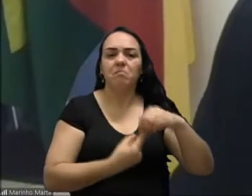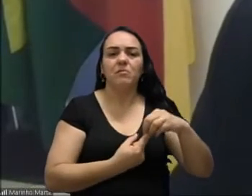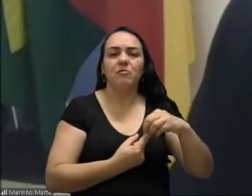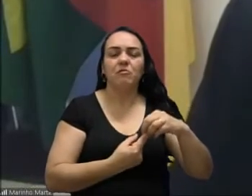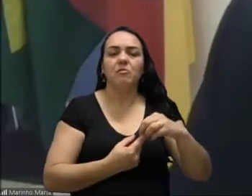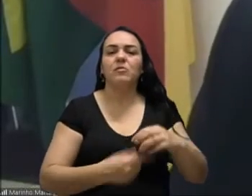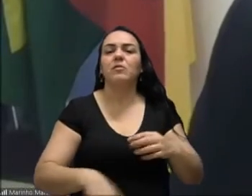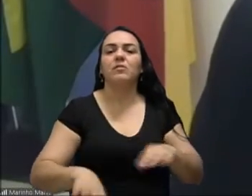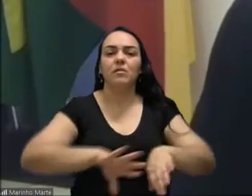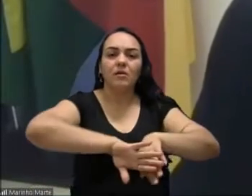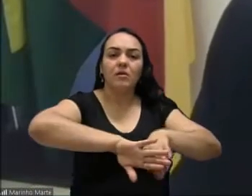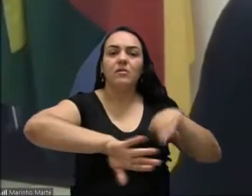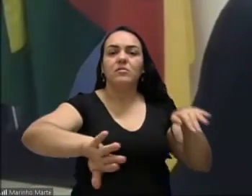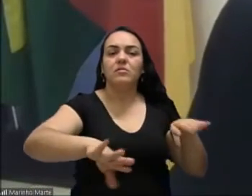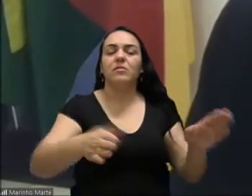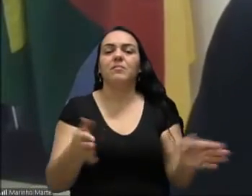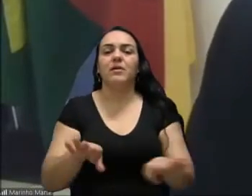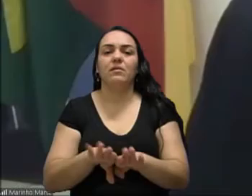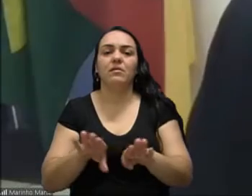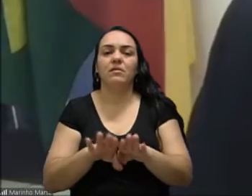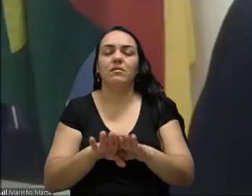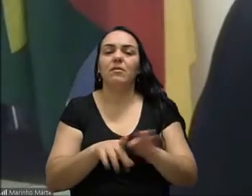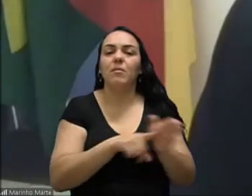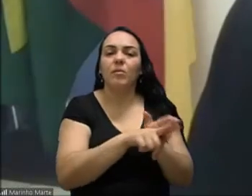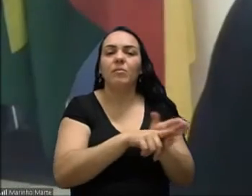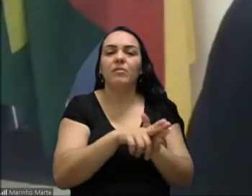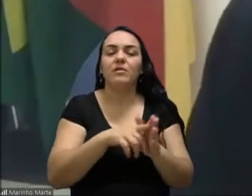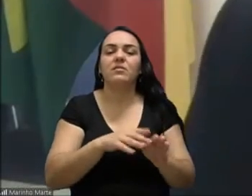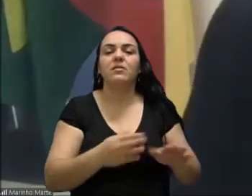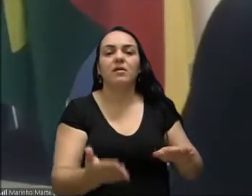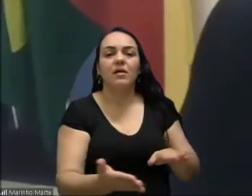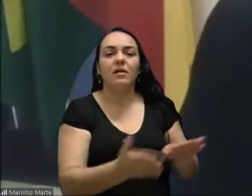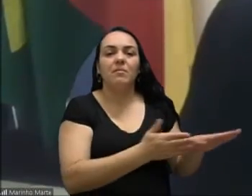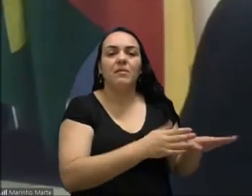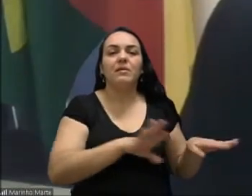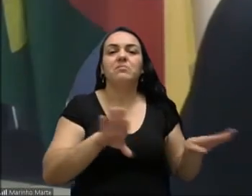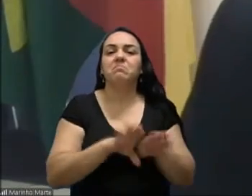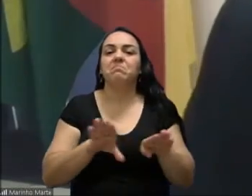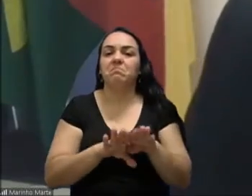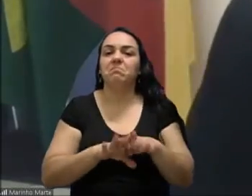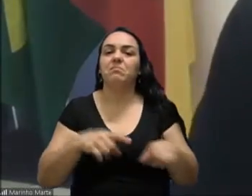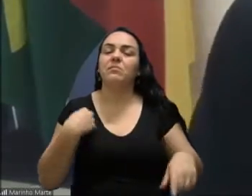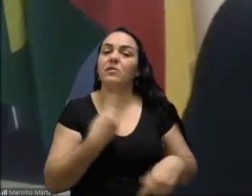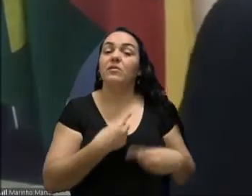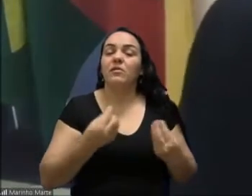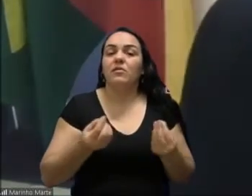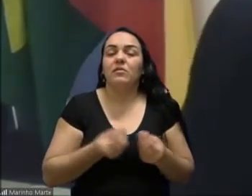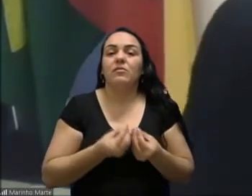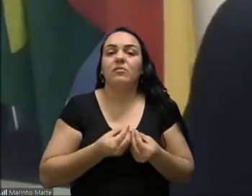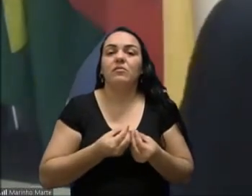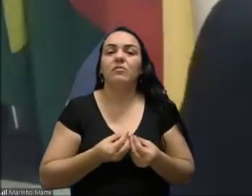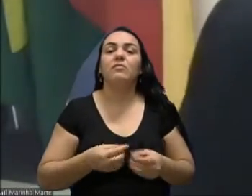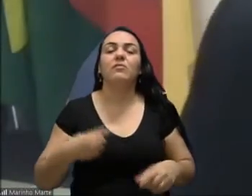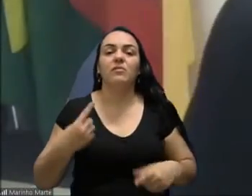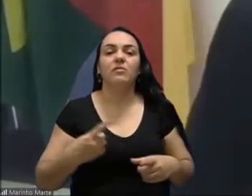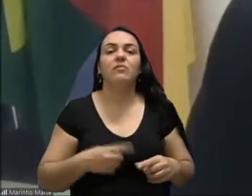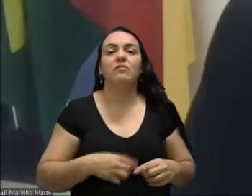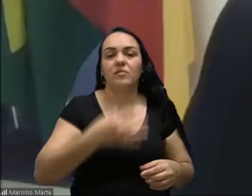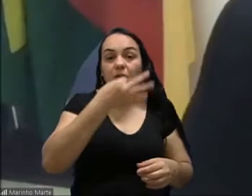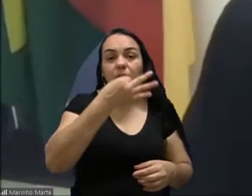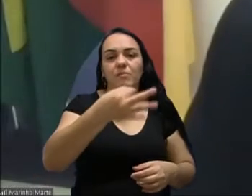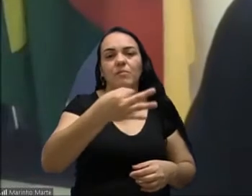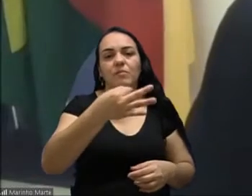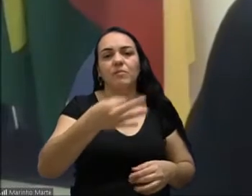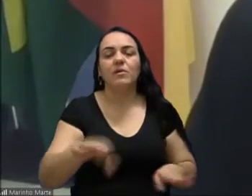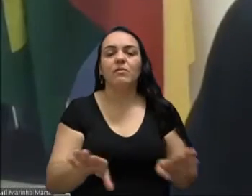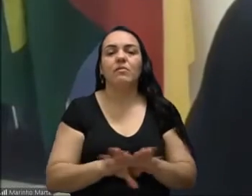consultoria lógico que é um balizamento um balizamento mas pareceres são matérias meramente opinativas